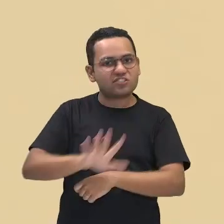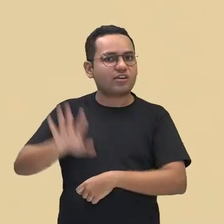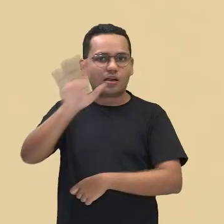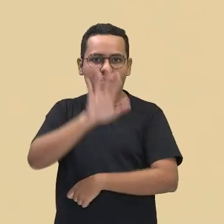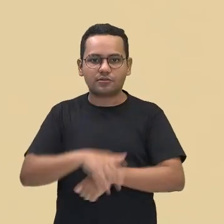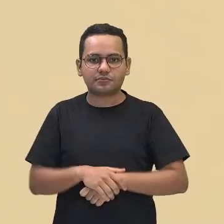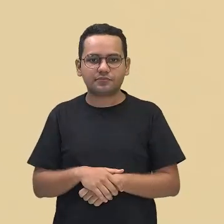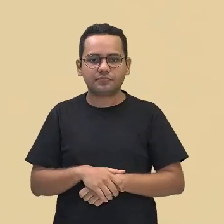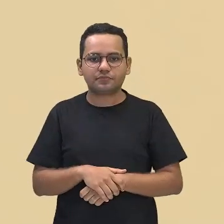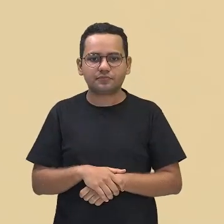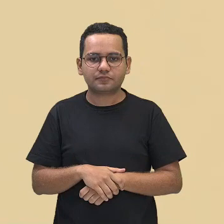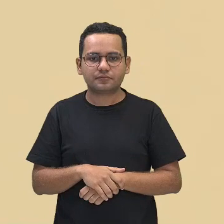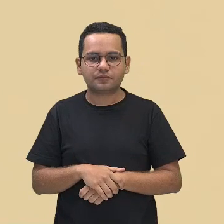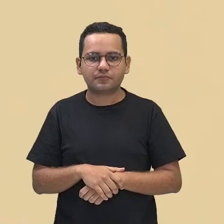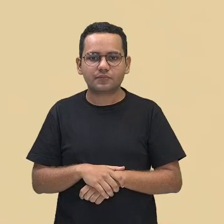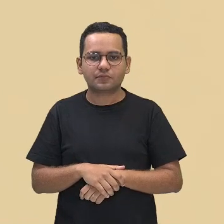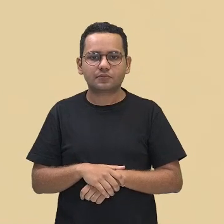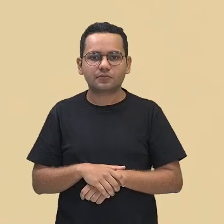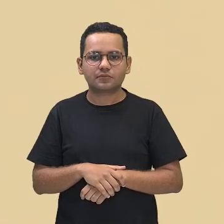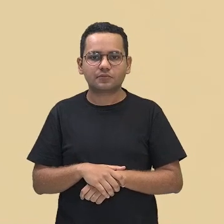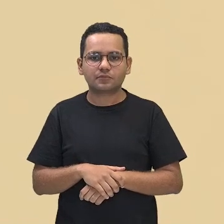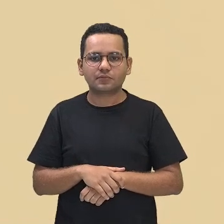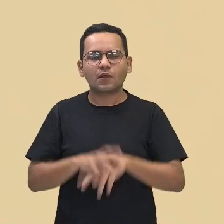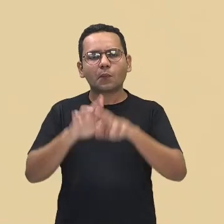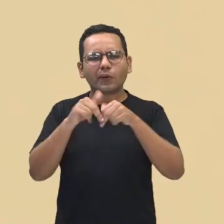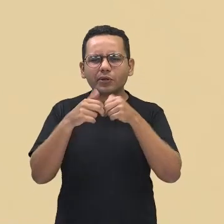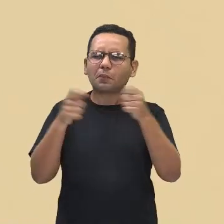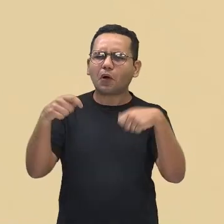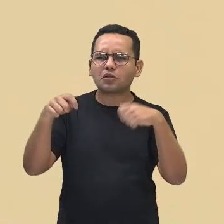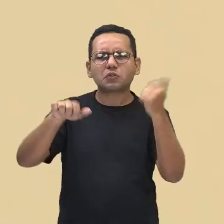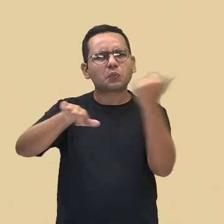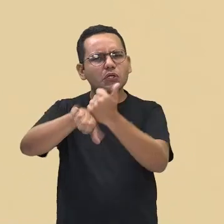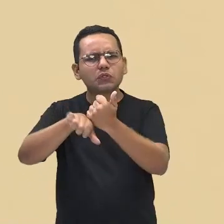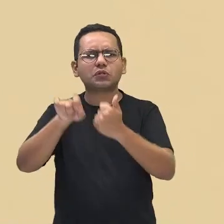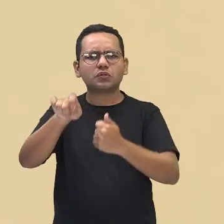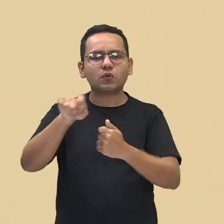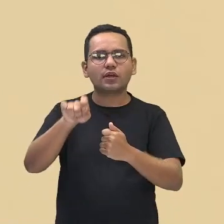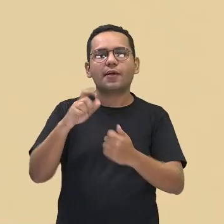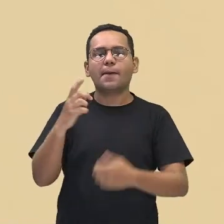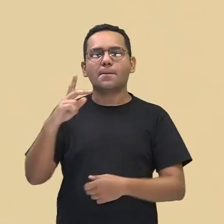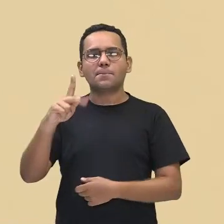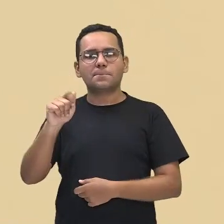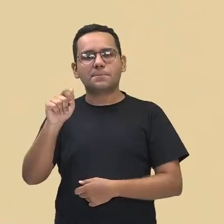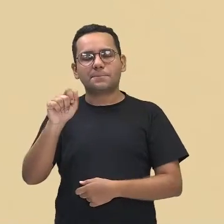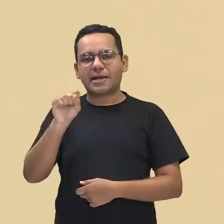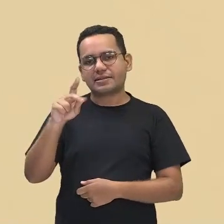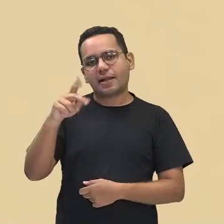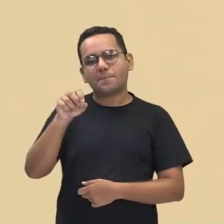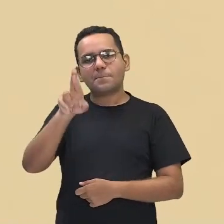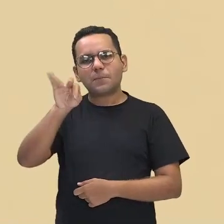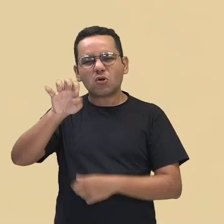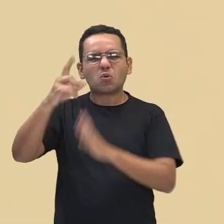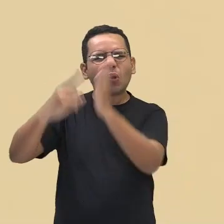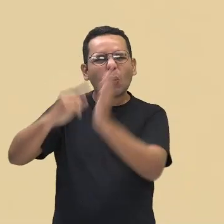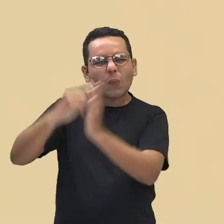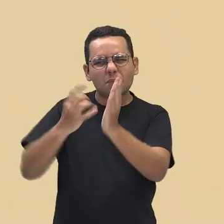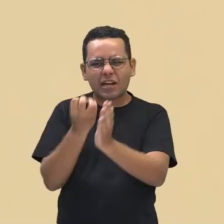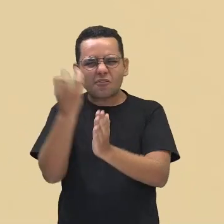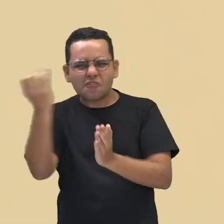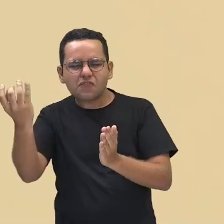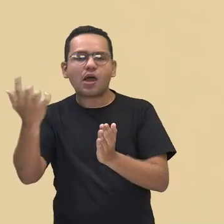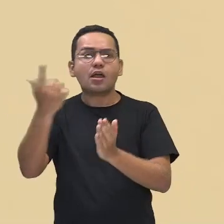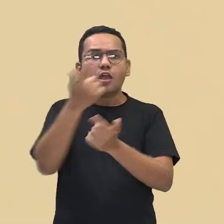substitui, inclusive, o passaporte em viagens para Uruguai, Argentina, Chile, Paraguai, Bolívia,